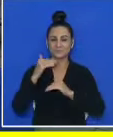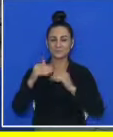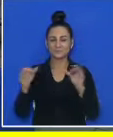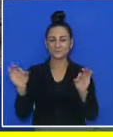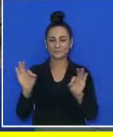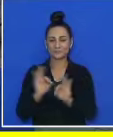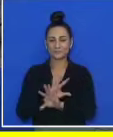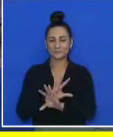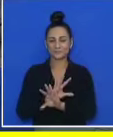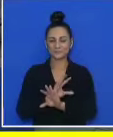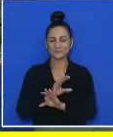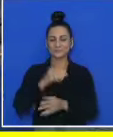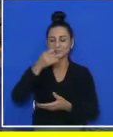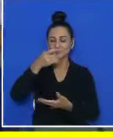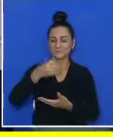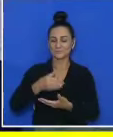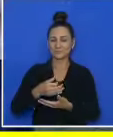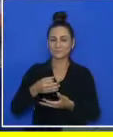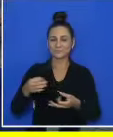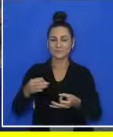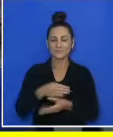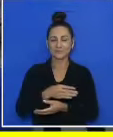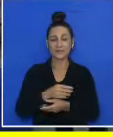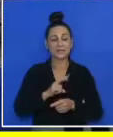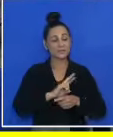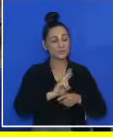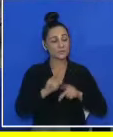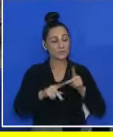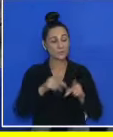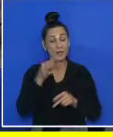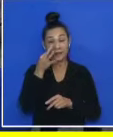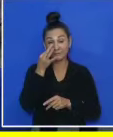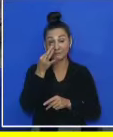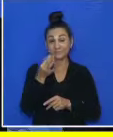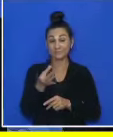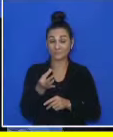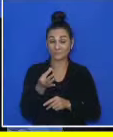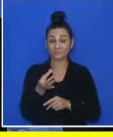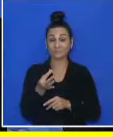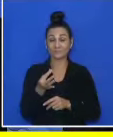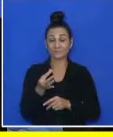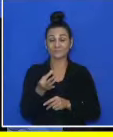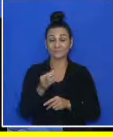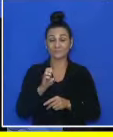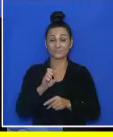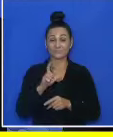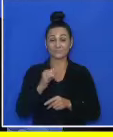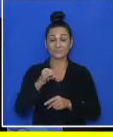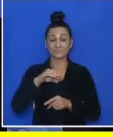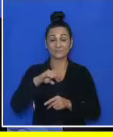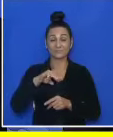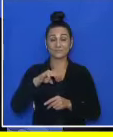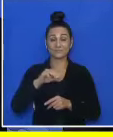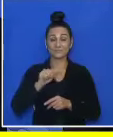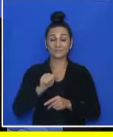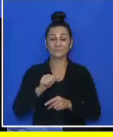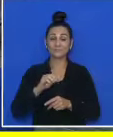Procedimento de reabastecimento do suporte realizado, as auditoras populares atentas, a Elisama de Lima e a Beatriz